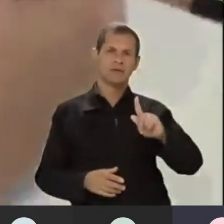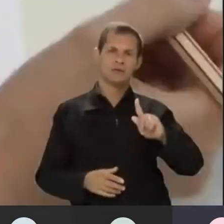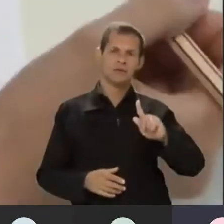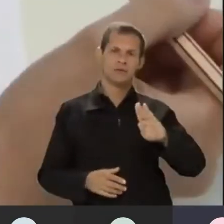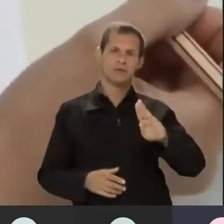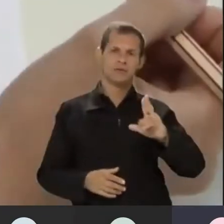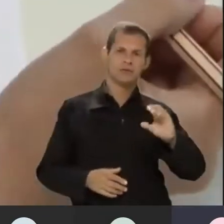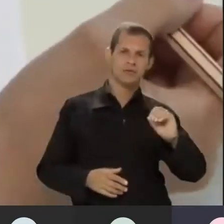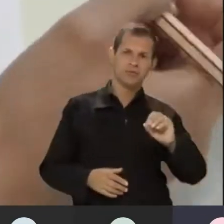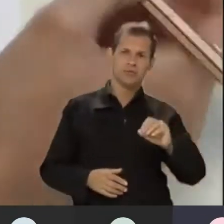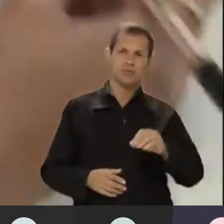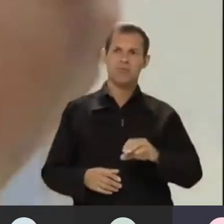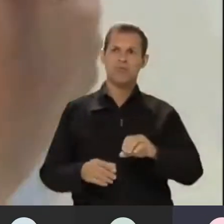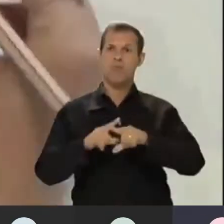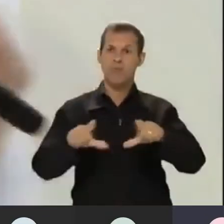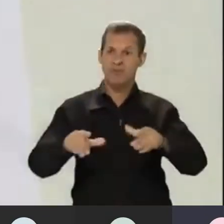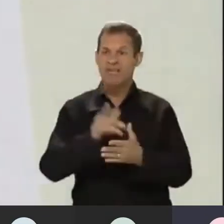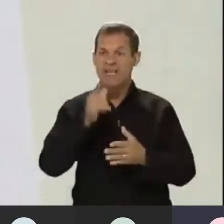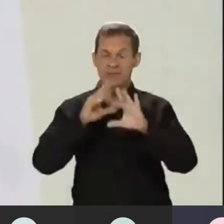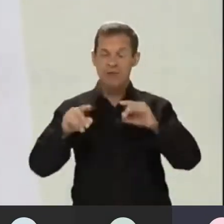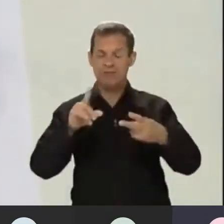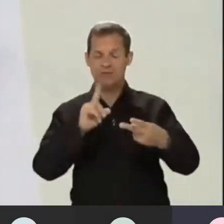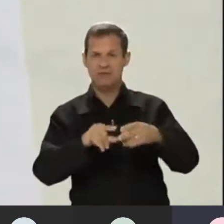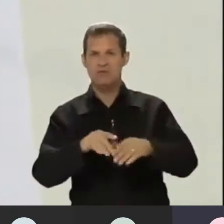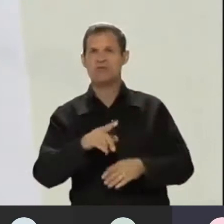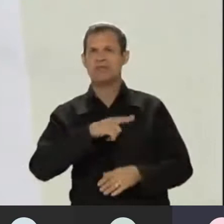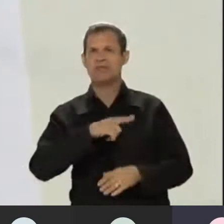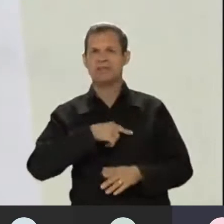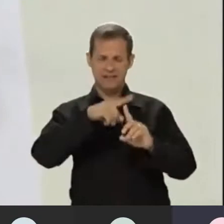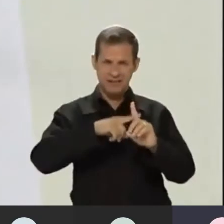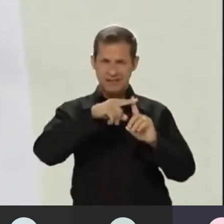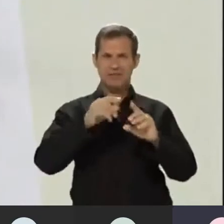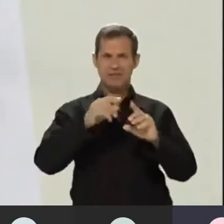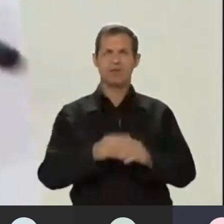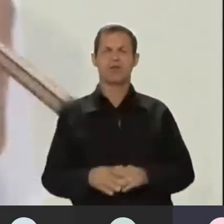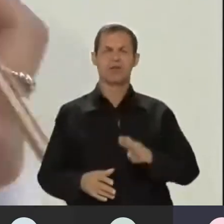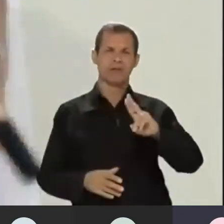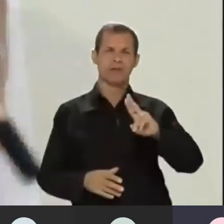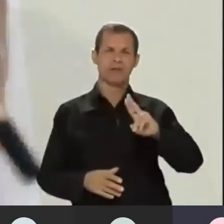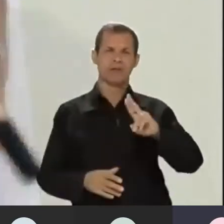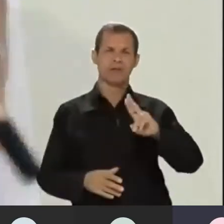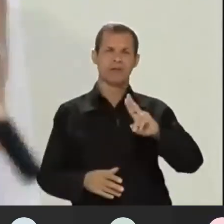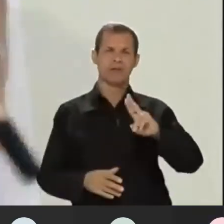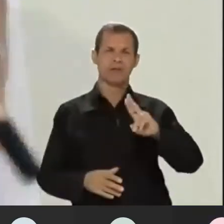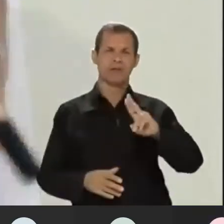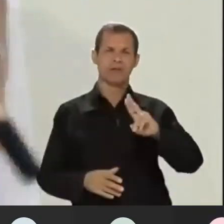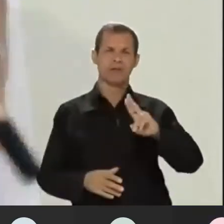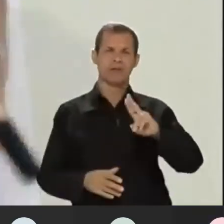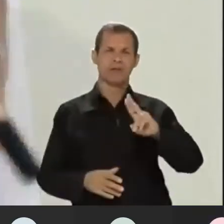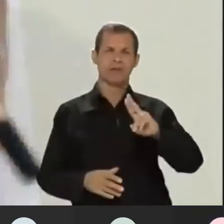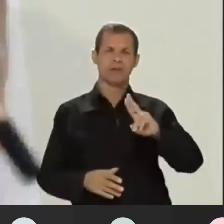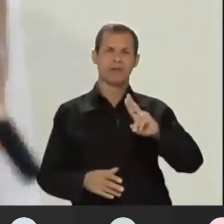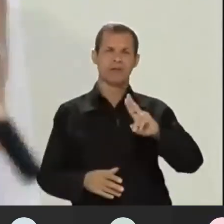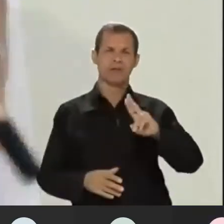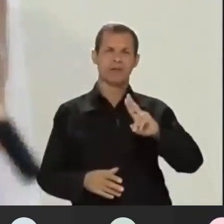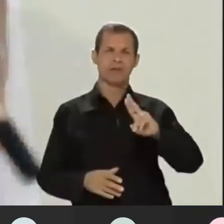não considera a umidade. E a outra variável é essa temperatura de bulbo úmido,